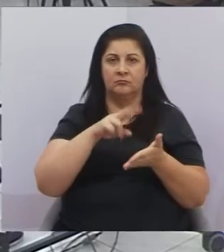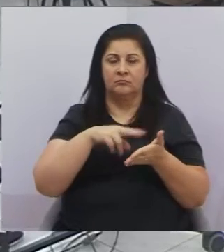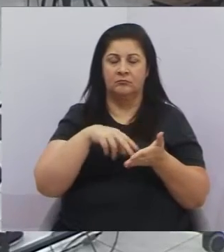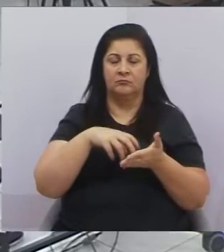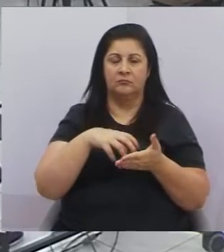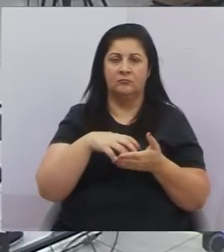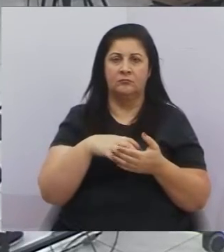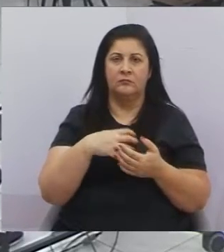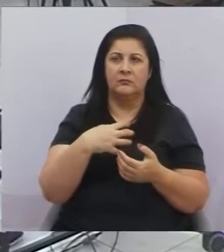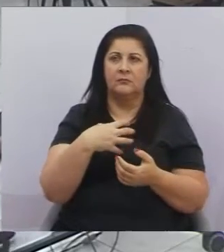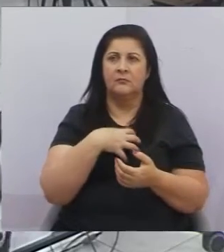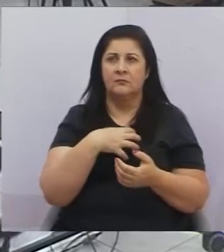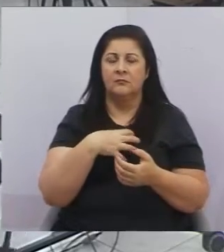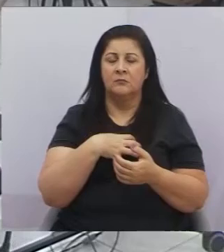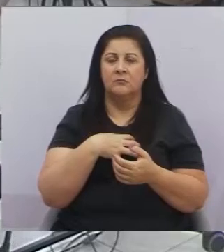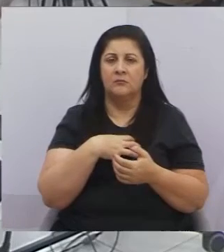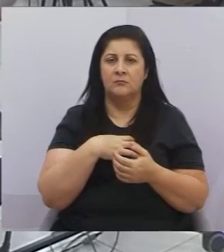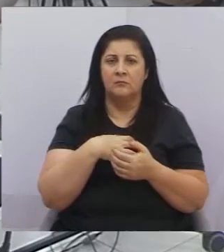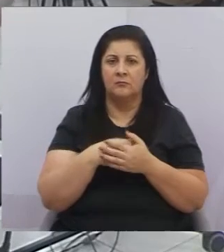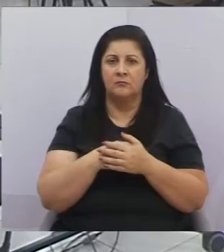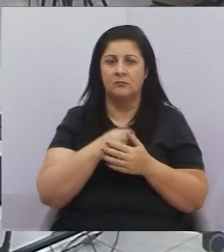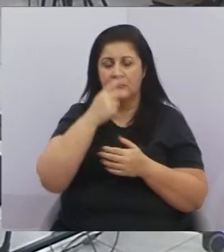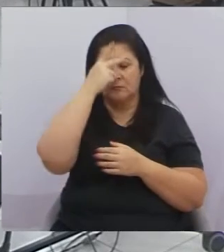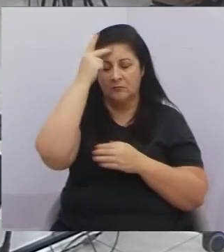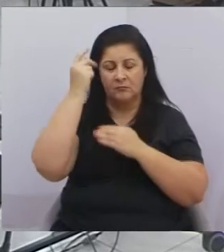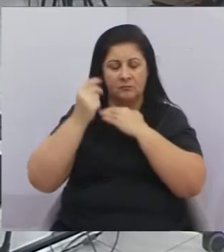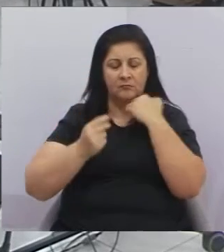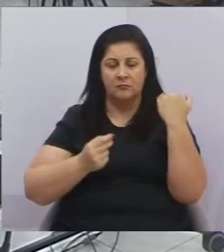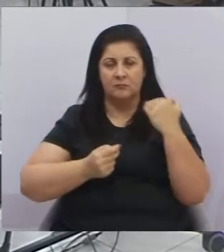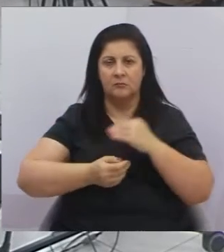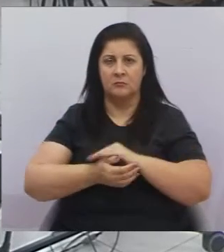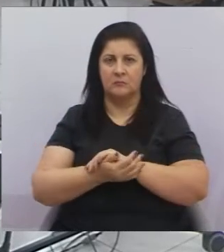de pesar apresentados pelos senhores vereadores.